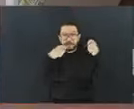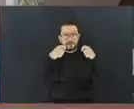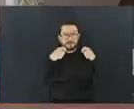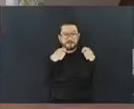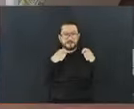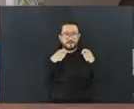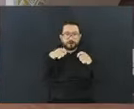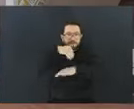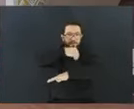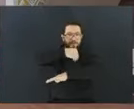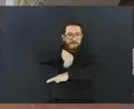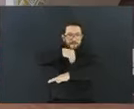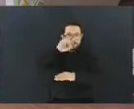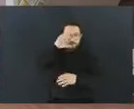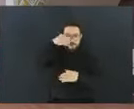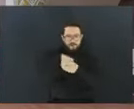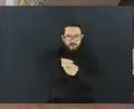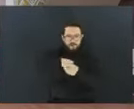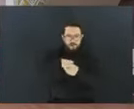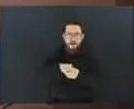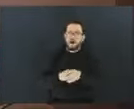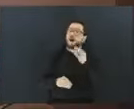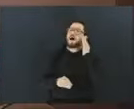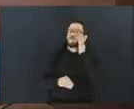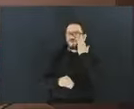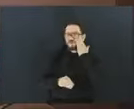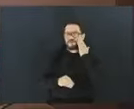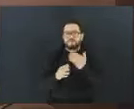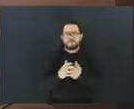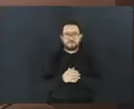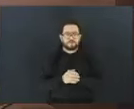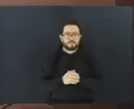na questão interna, né? Isso. Tá certo.